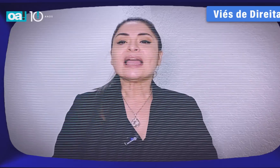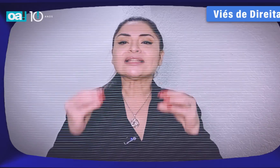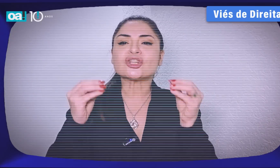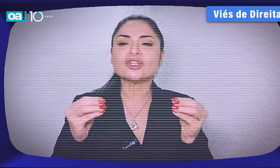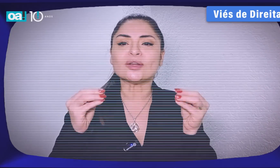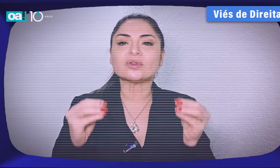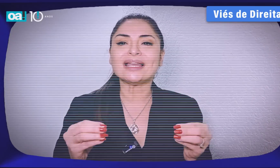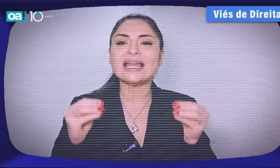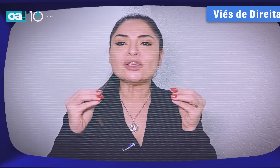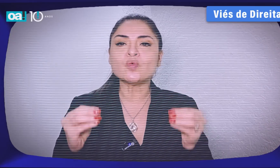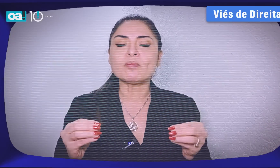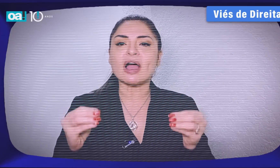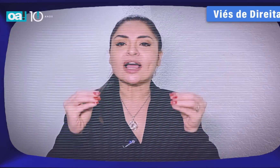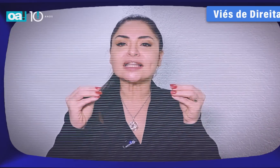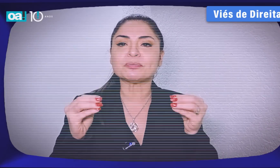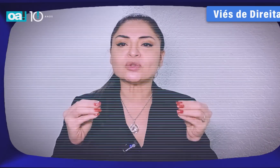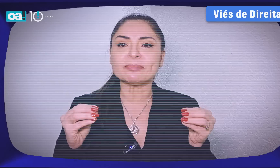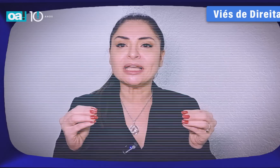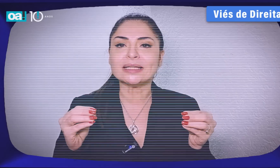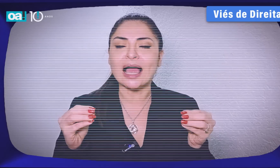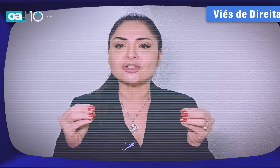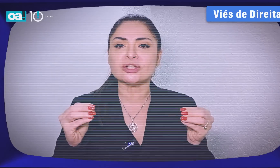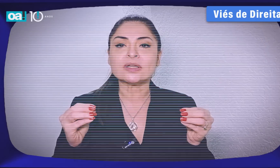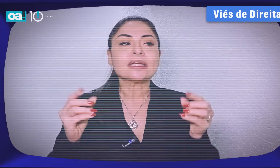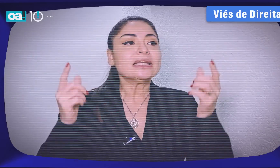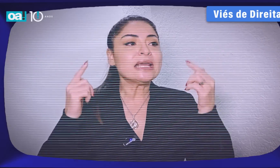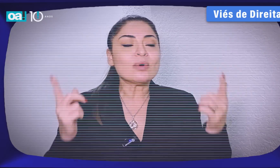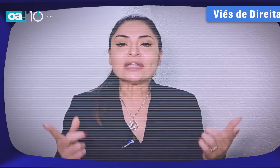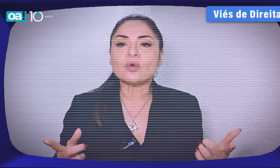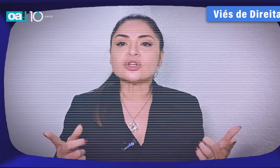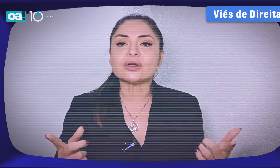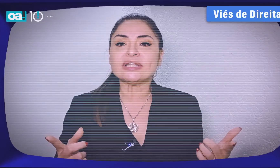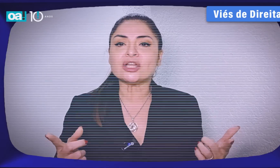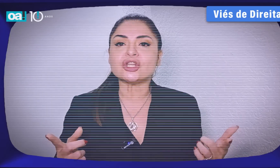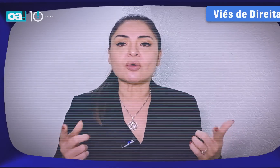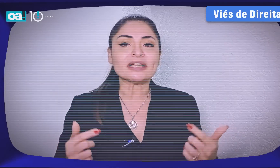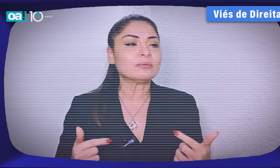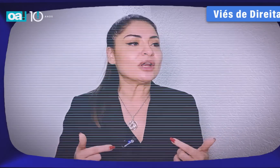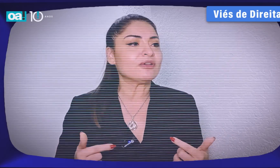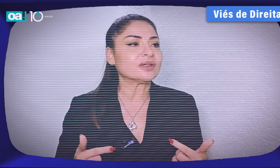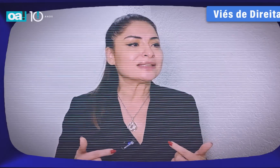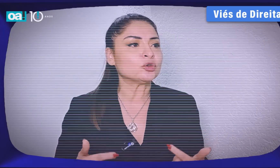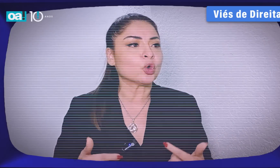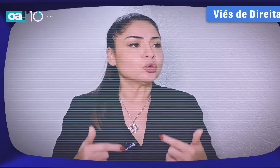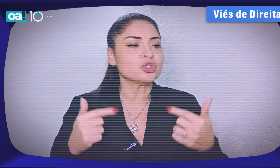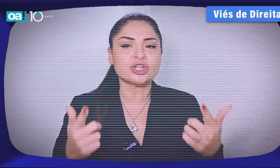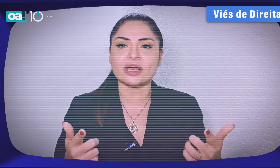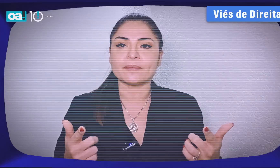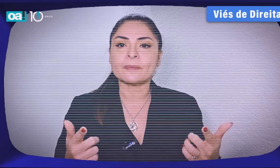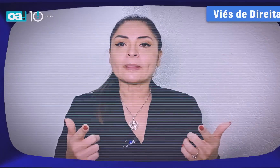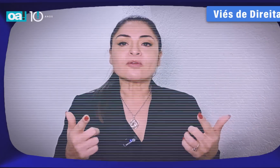BRICS. Essa gente não tem nenhuma responsabilidade. E eu até hoje não entendi como é que essa mulher falando assim